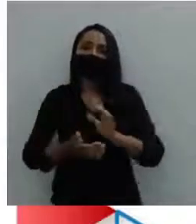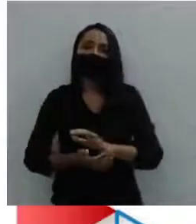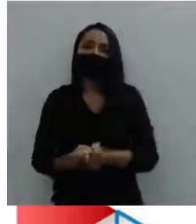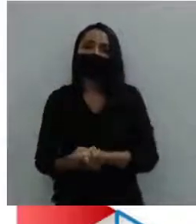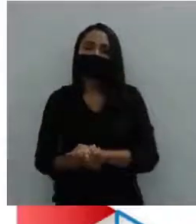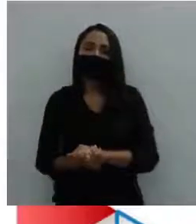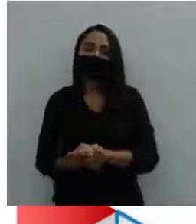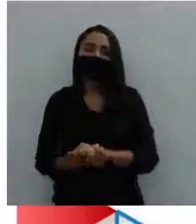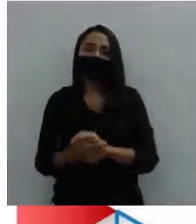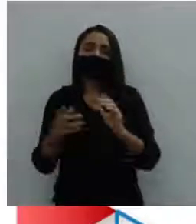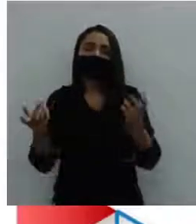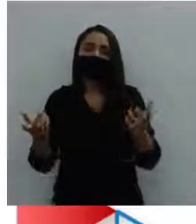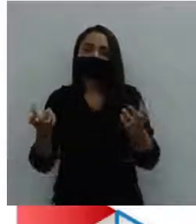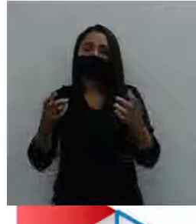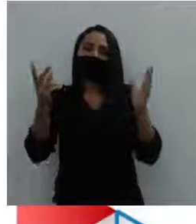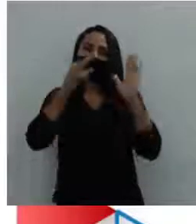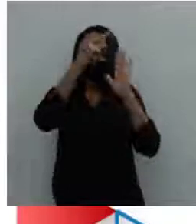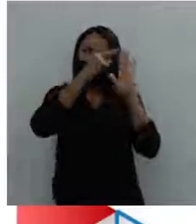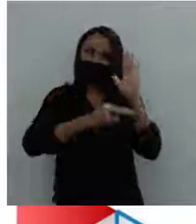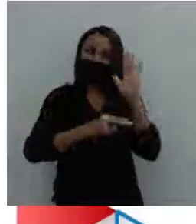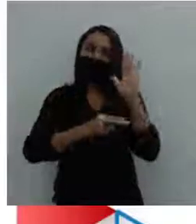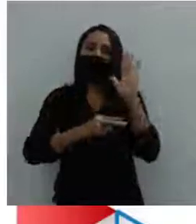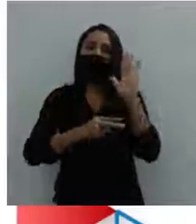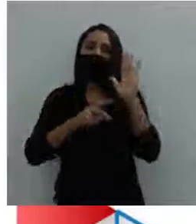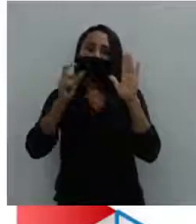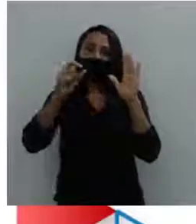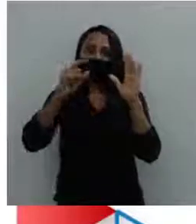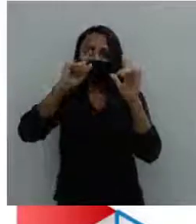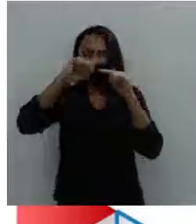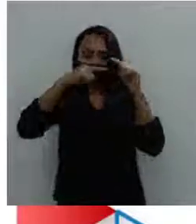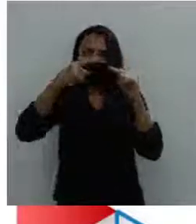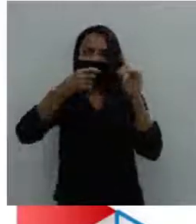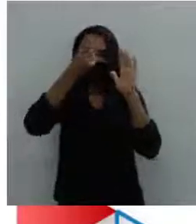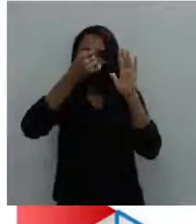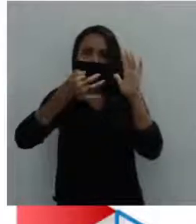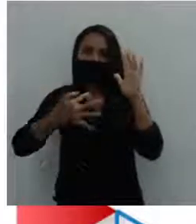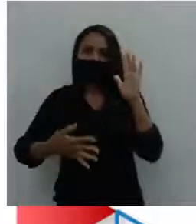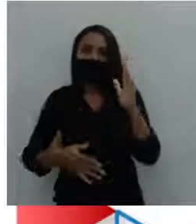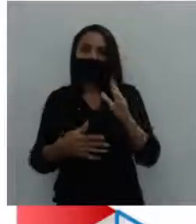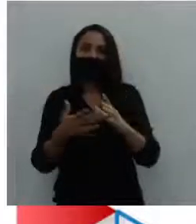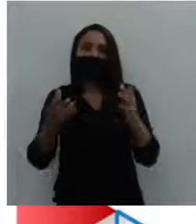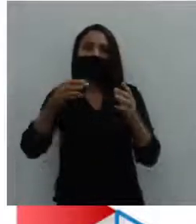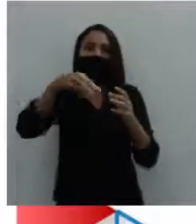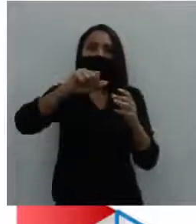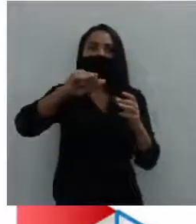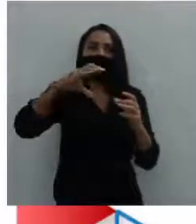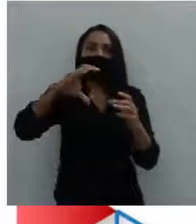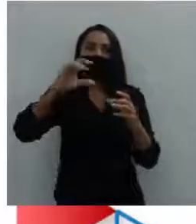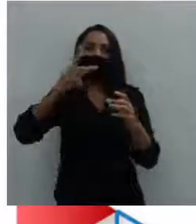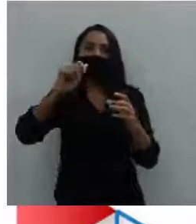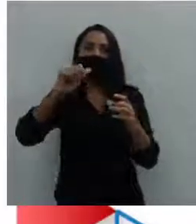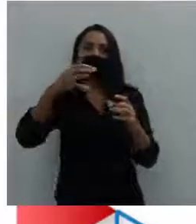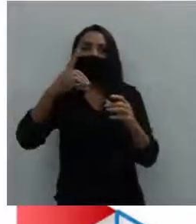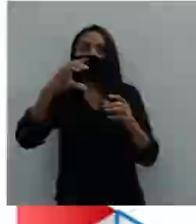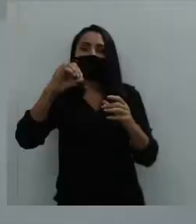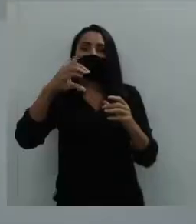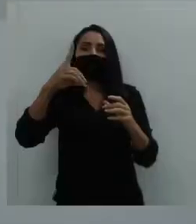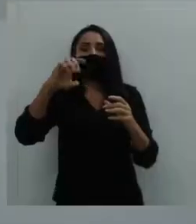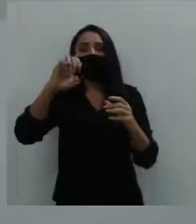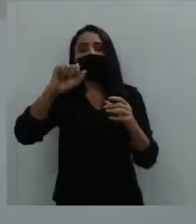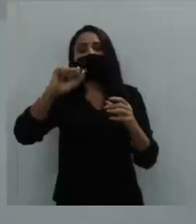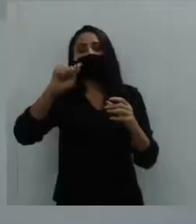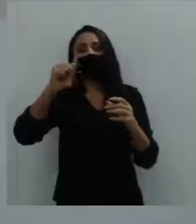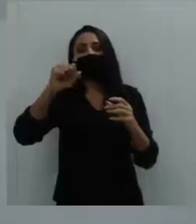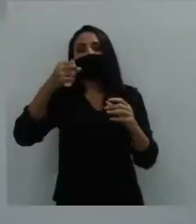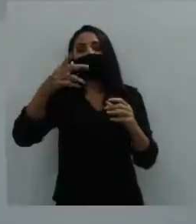eu vou contar, vou ler uma parte e vou contar o restante. É um apólogo de Machado de Assis. Olhando para mim, gostaria